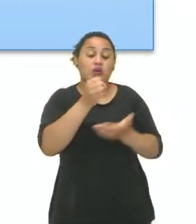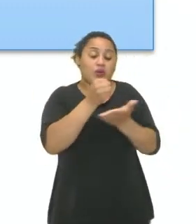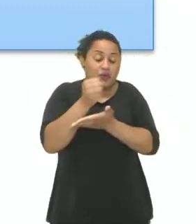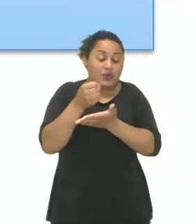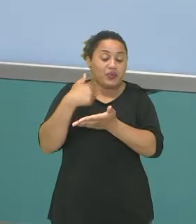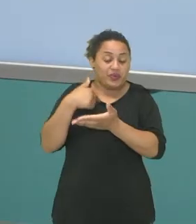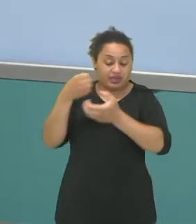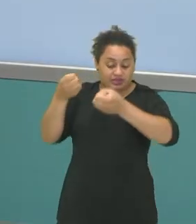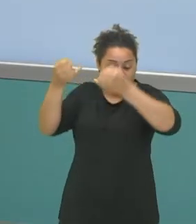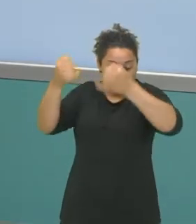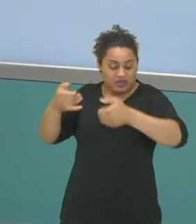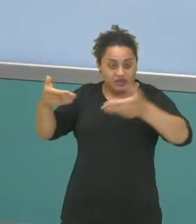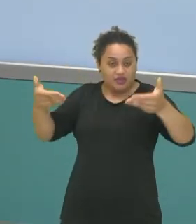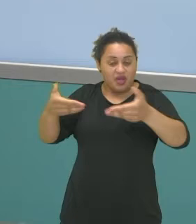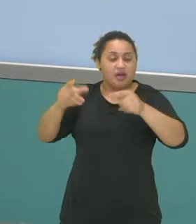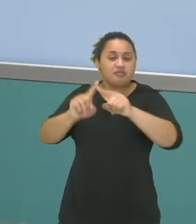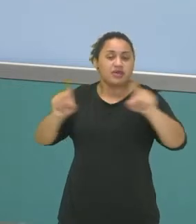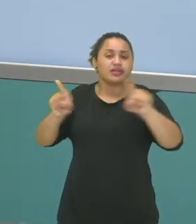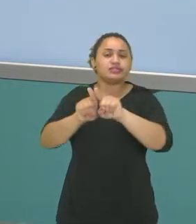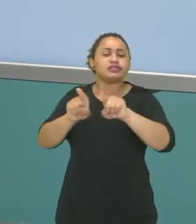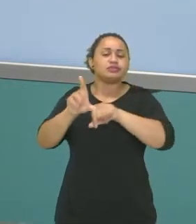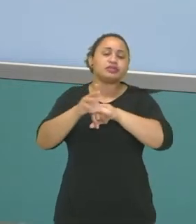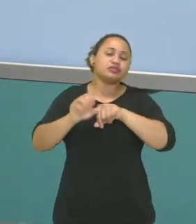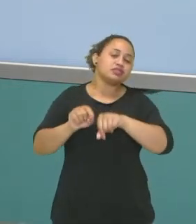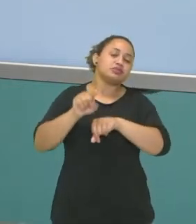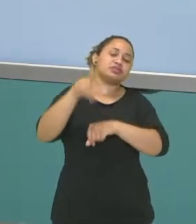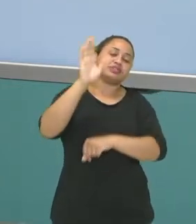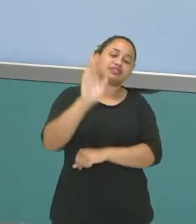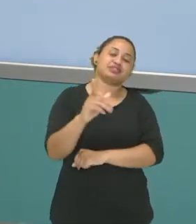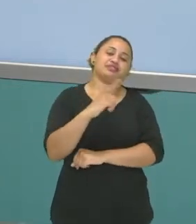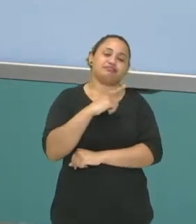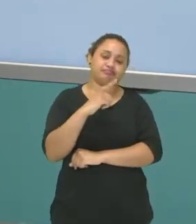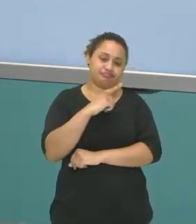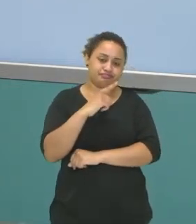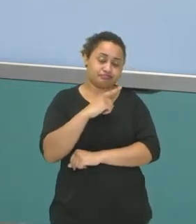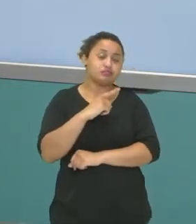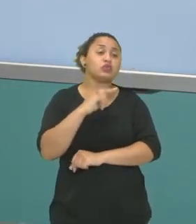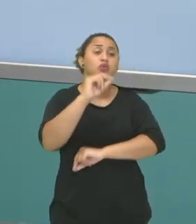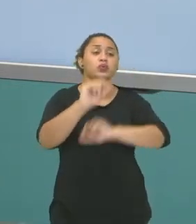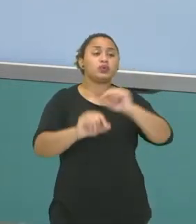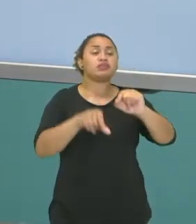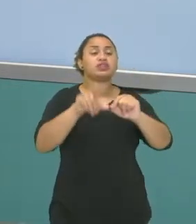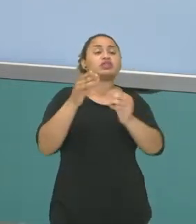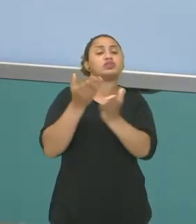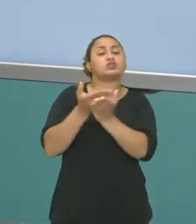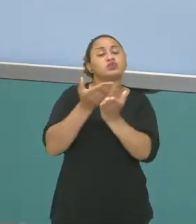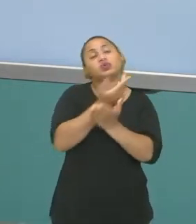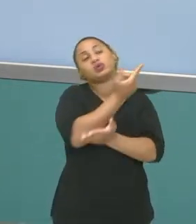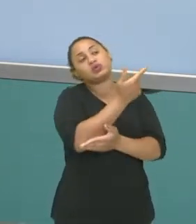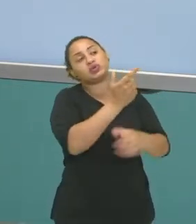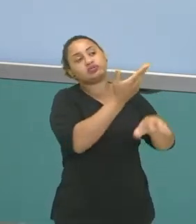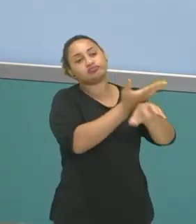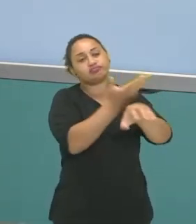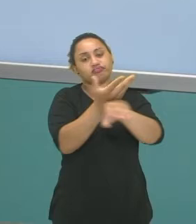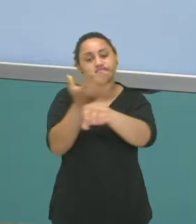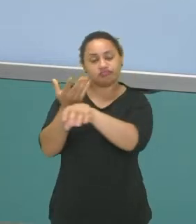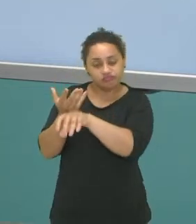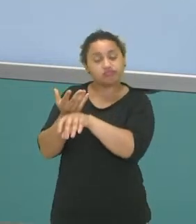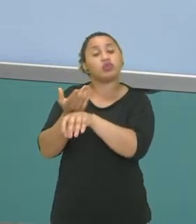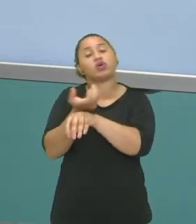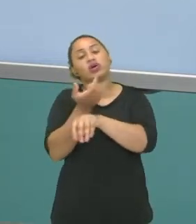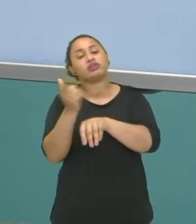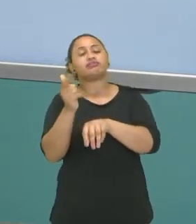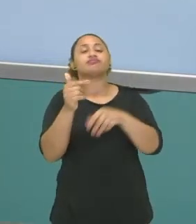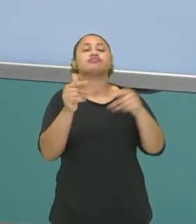estamos conversando aqui, mas nos seus conhecimentos prévios, naquilo que vocês estudam nas outras disciplinas, nos outros